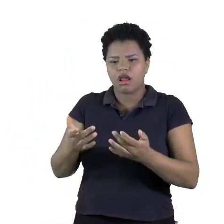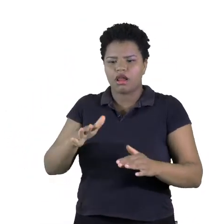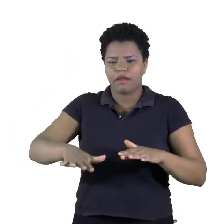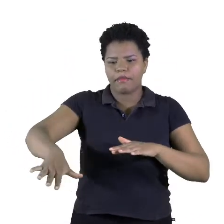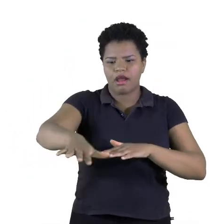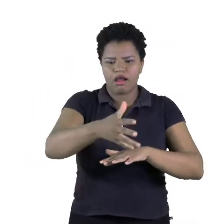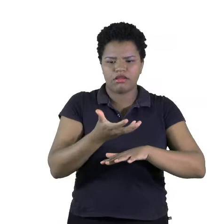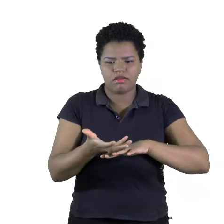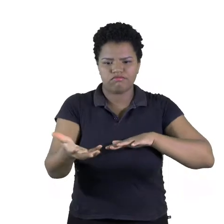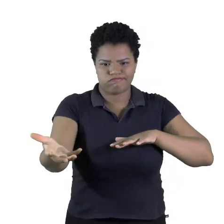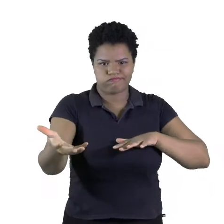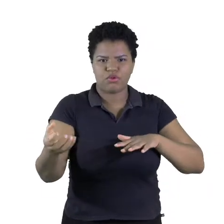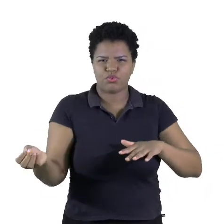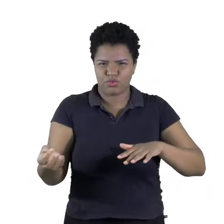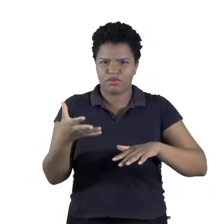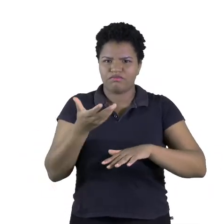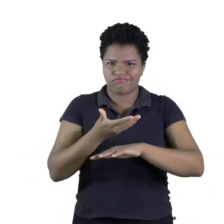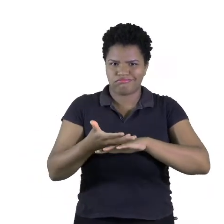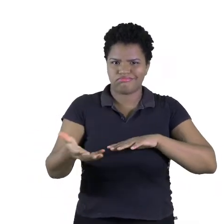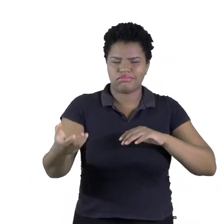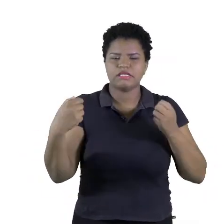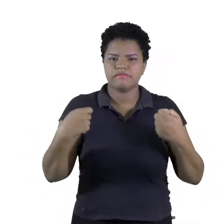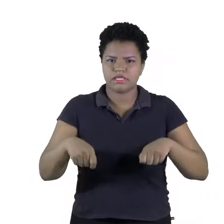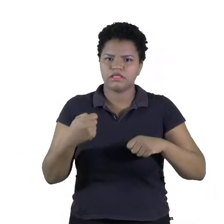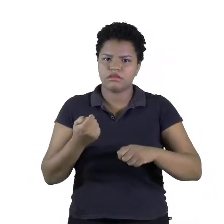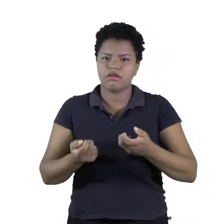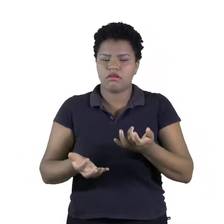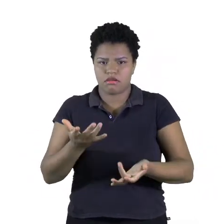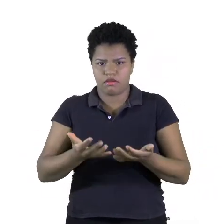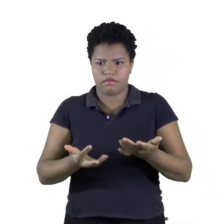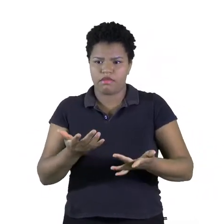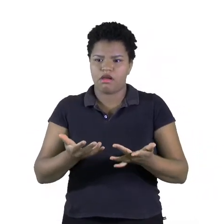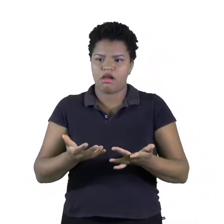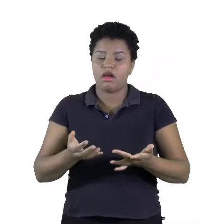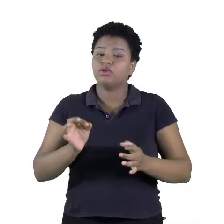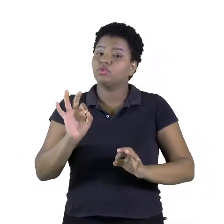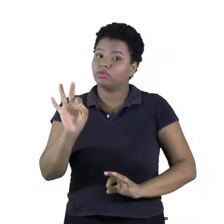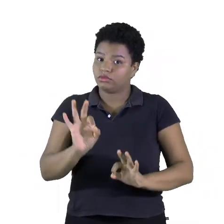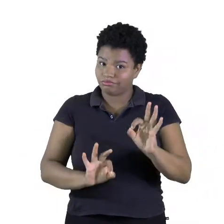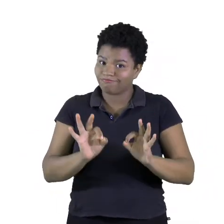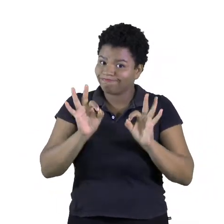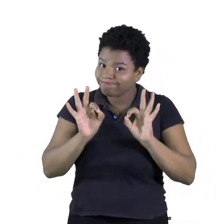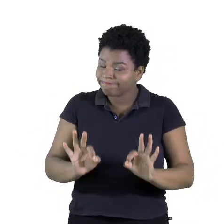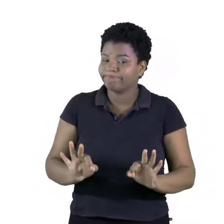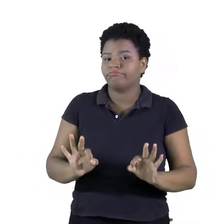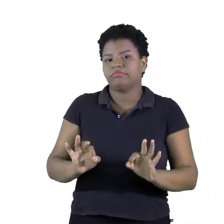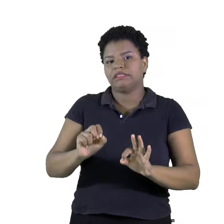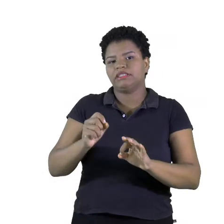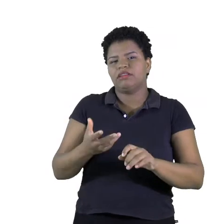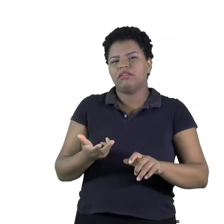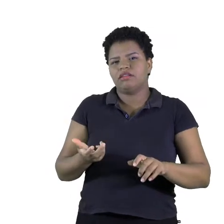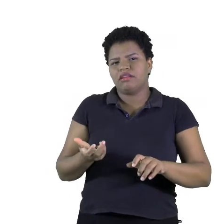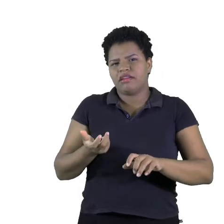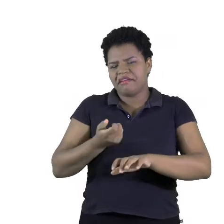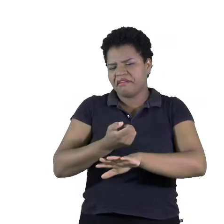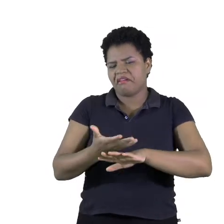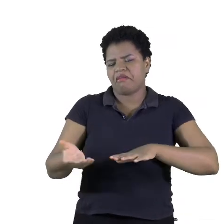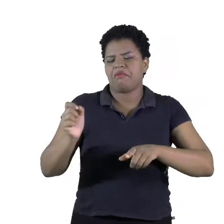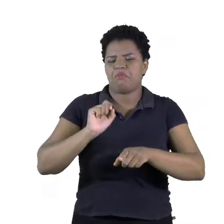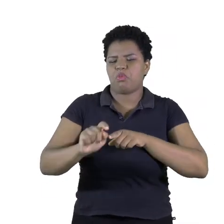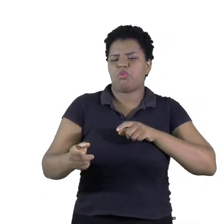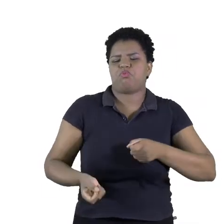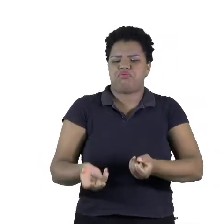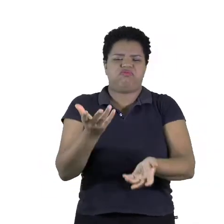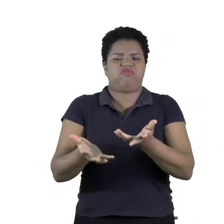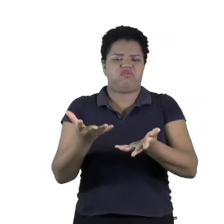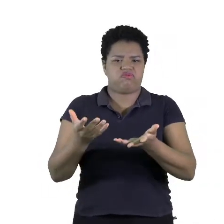que tenha um pasto novo, ele tem que fazer uma queimada adequada. Se por acaso ele vai lá e faz só a queimada, ou então pega